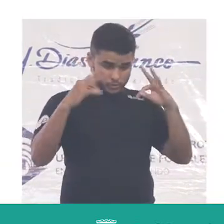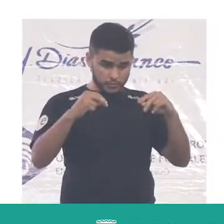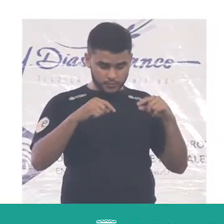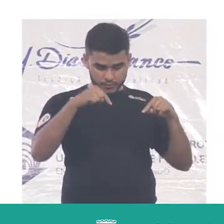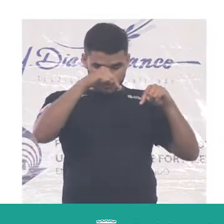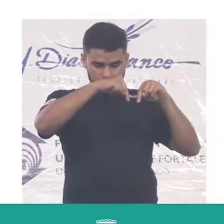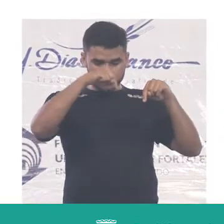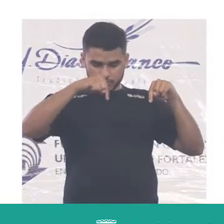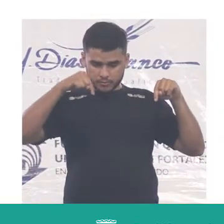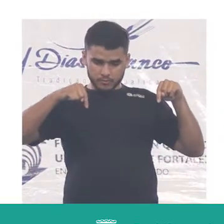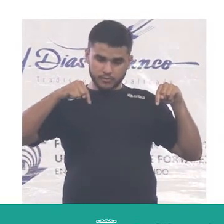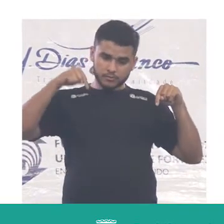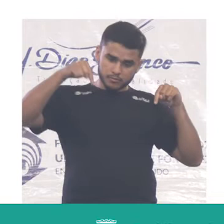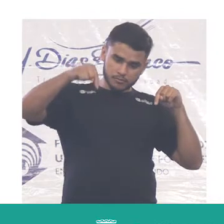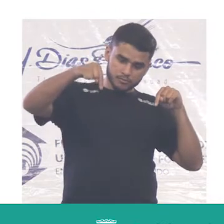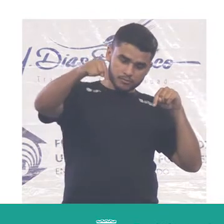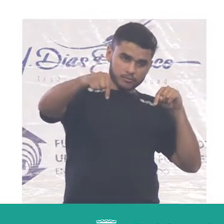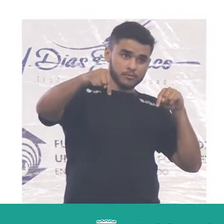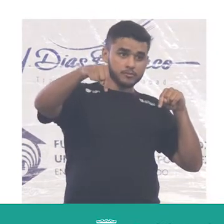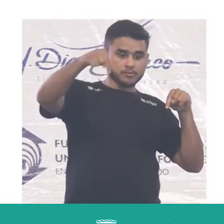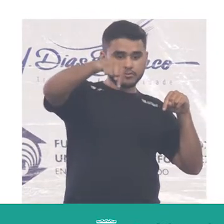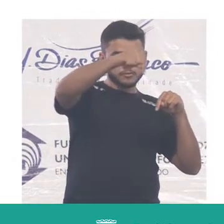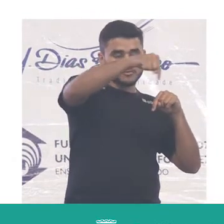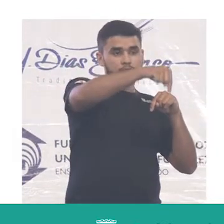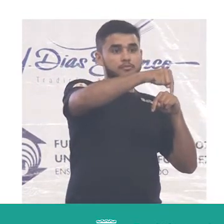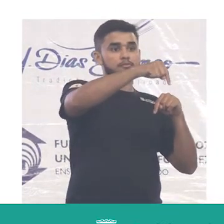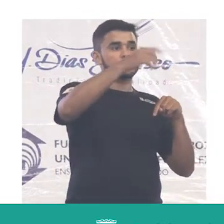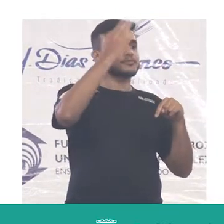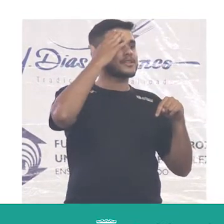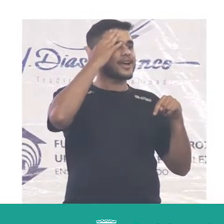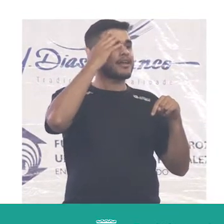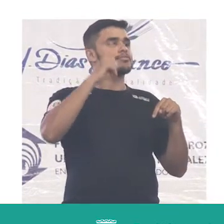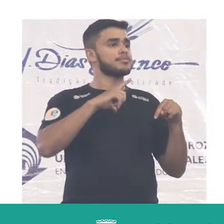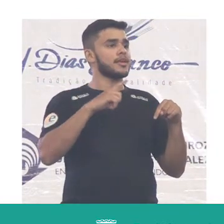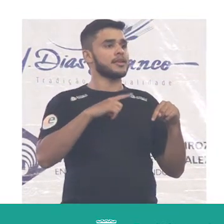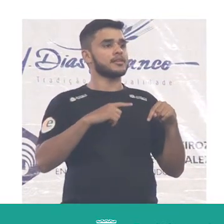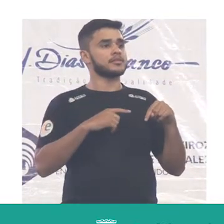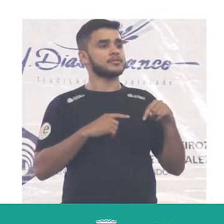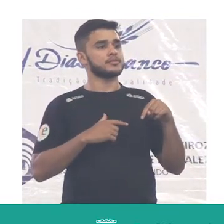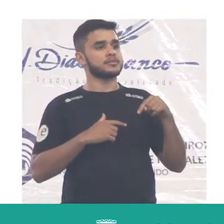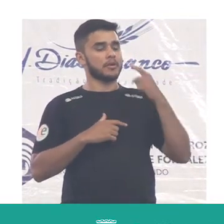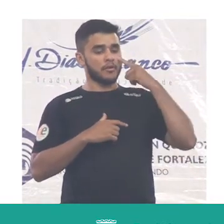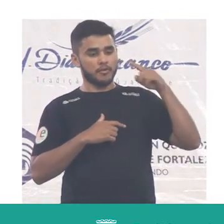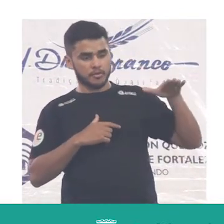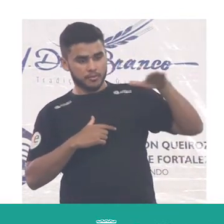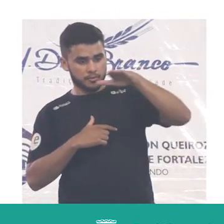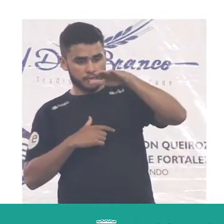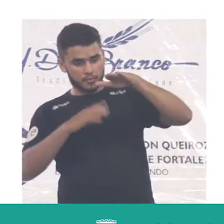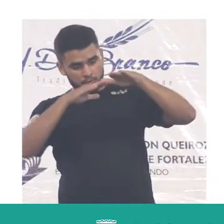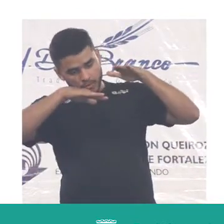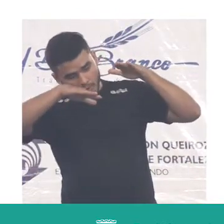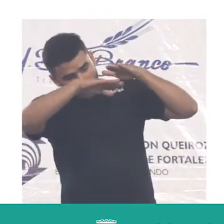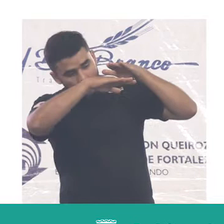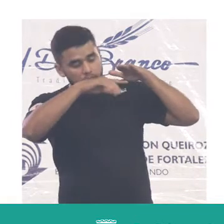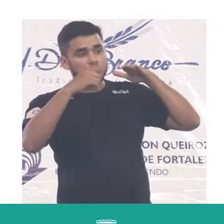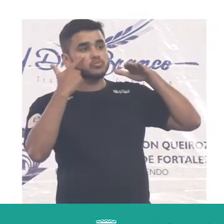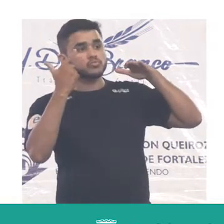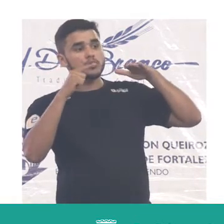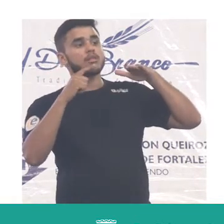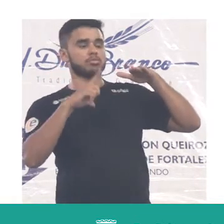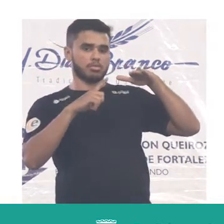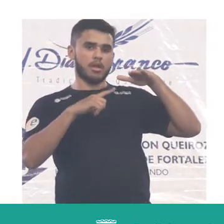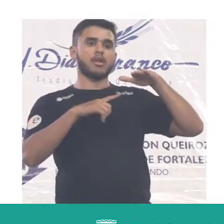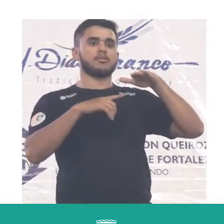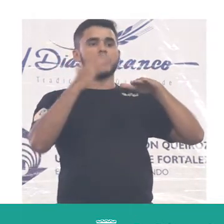completo. Não tem 3 na frente e 3 de fundo? É como se eu tivesse 3 vezes 3, eu tivesse 9, eu